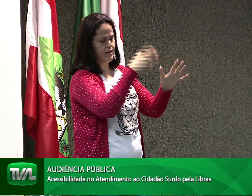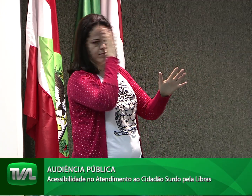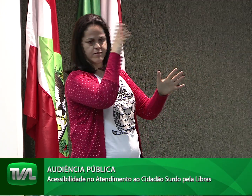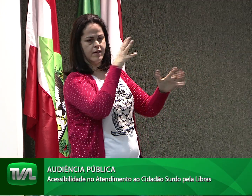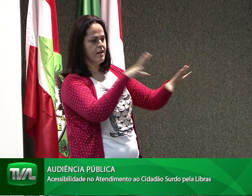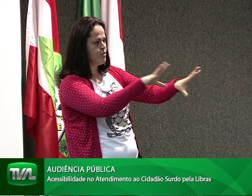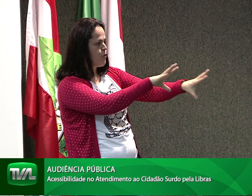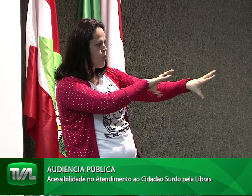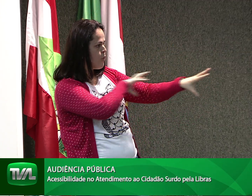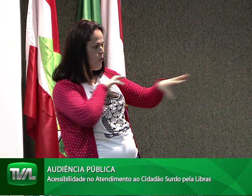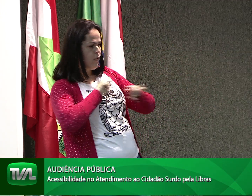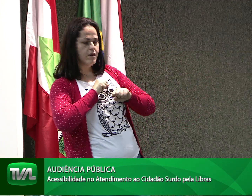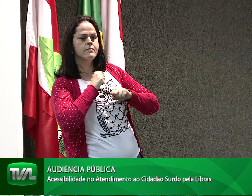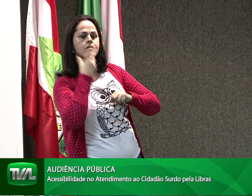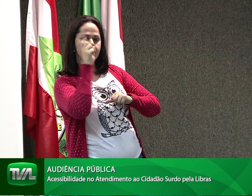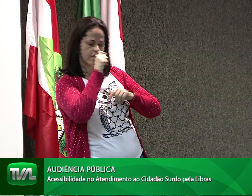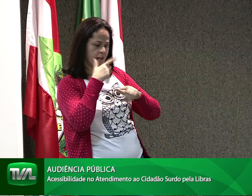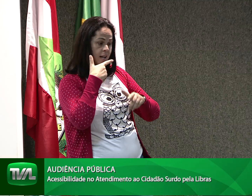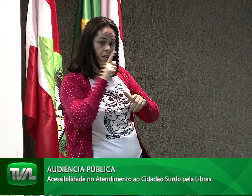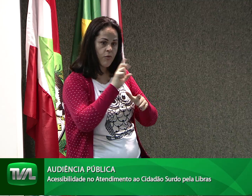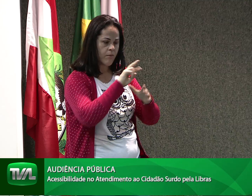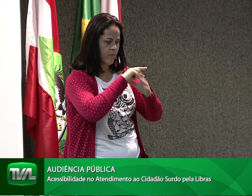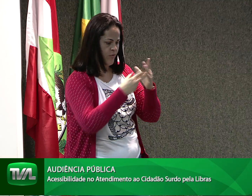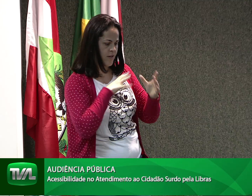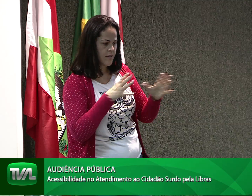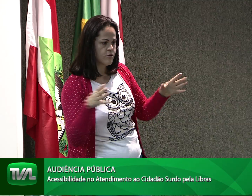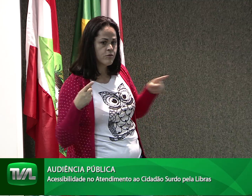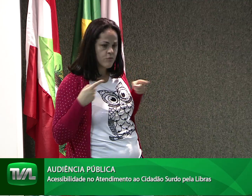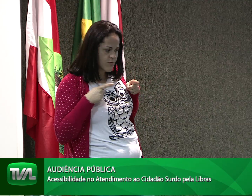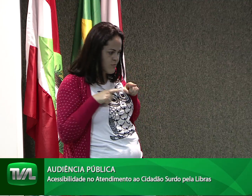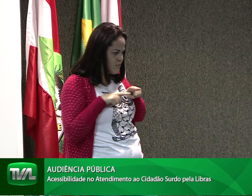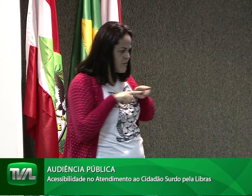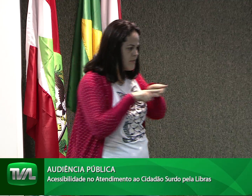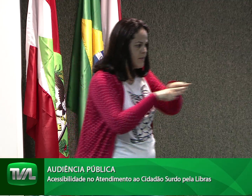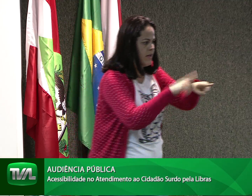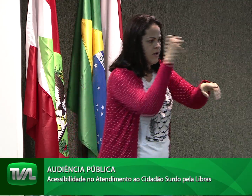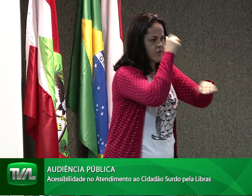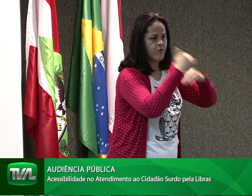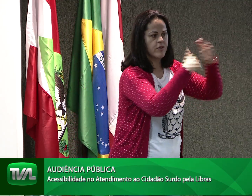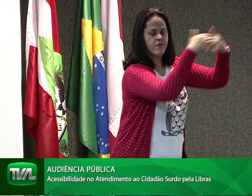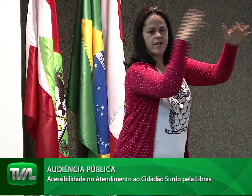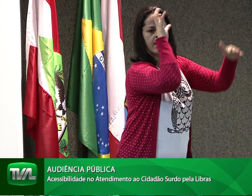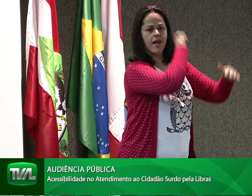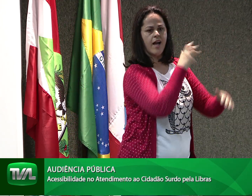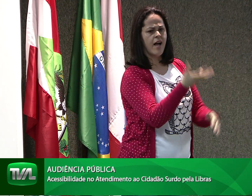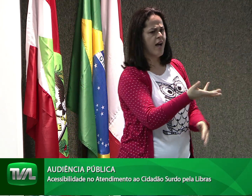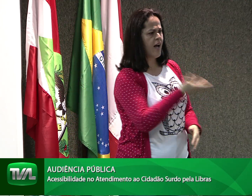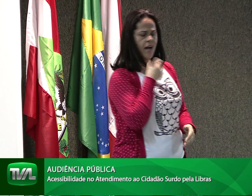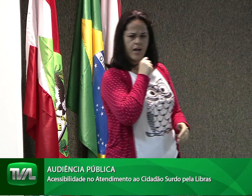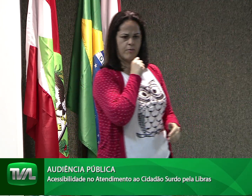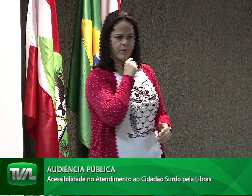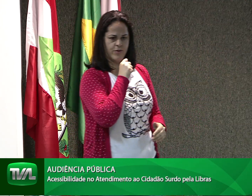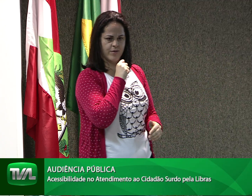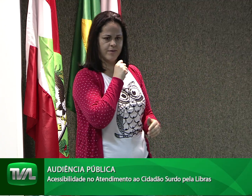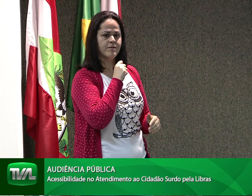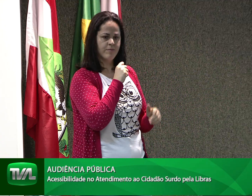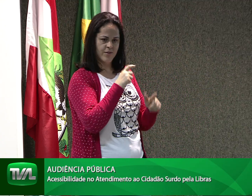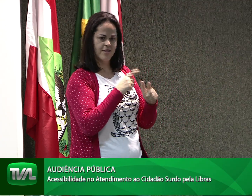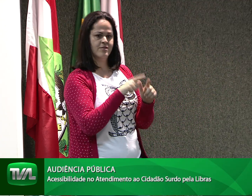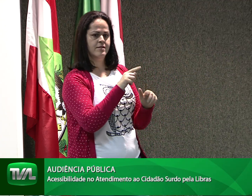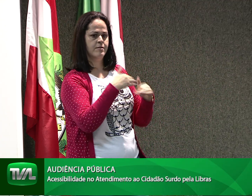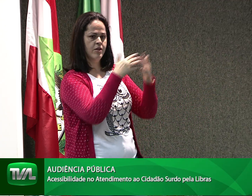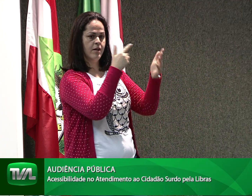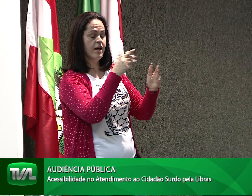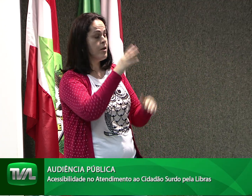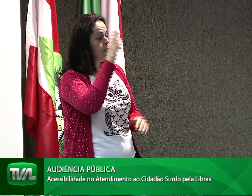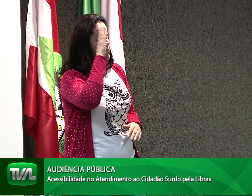com a língua, que ele tenha ali, então, essa aquisição também, nesse ambiente bilíngue, que ele vai aprender o português também, e vai ser algo